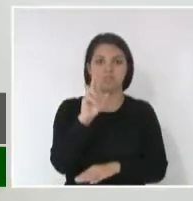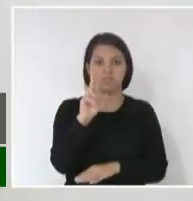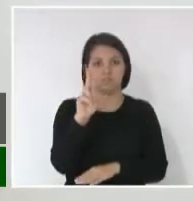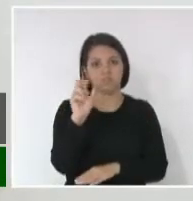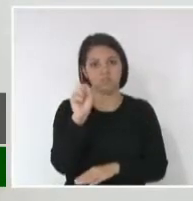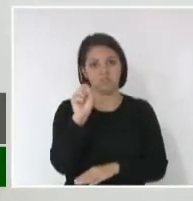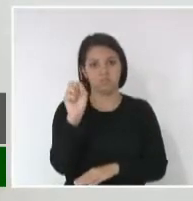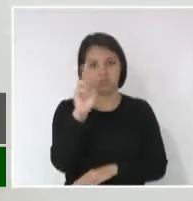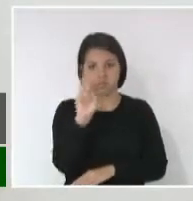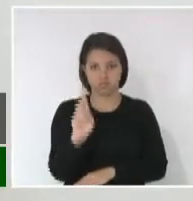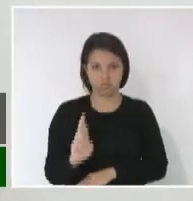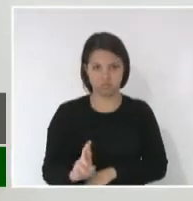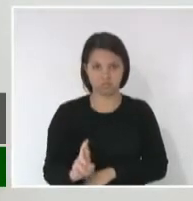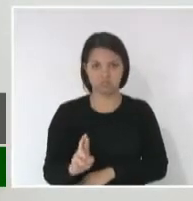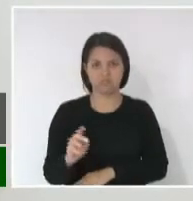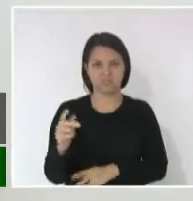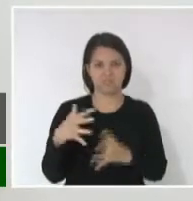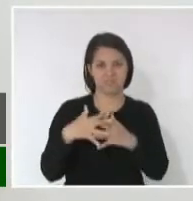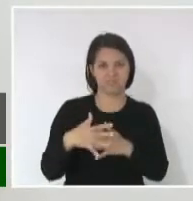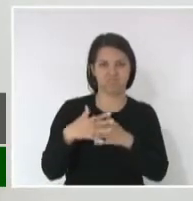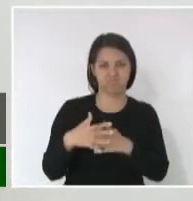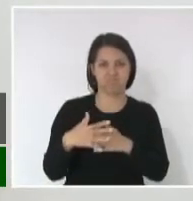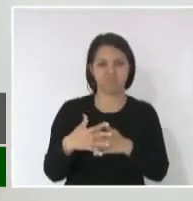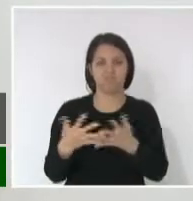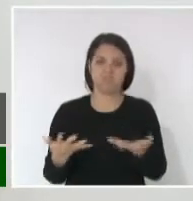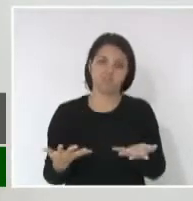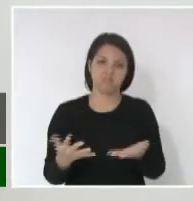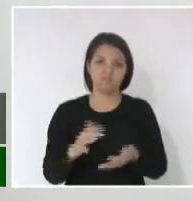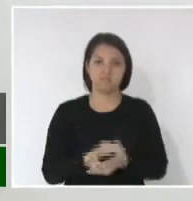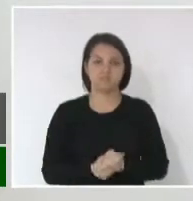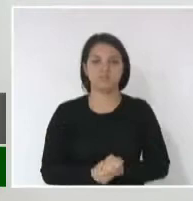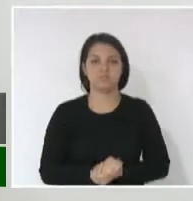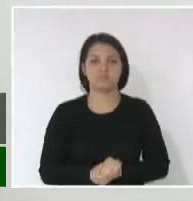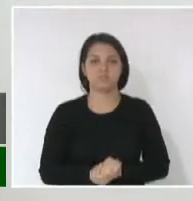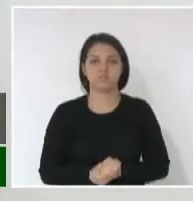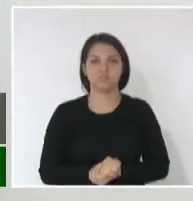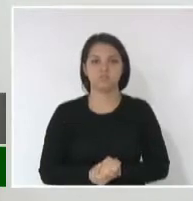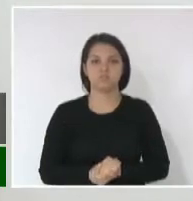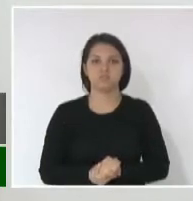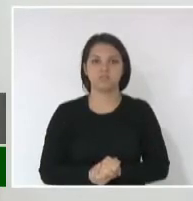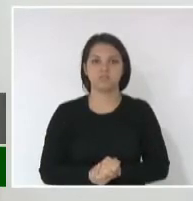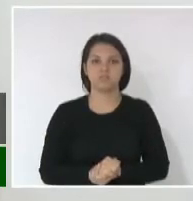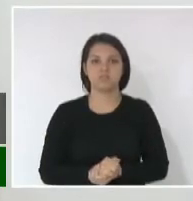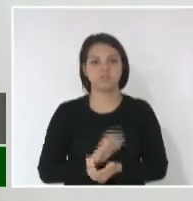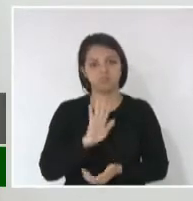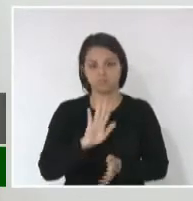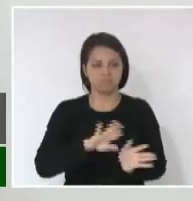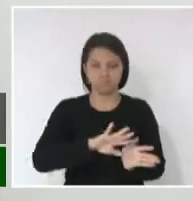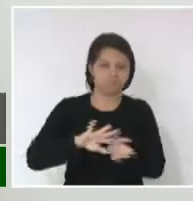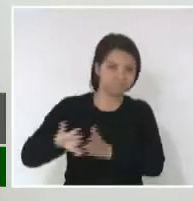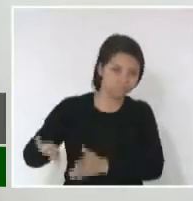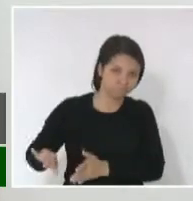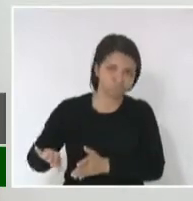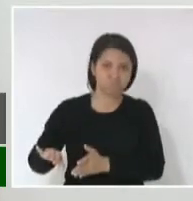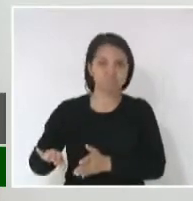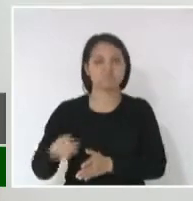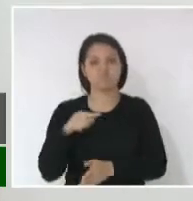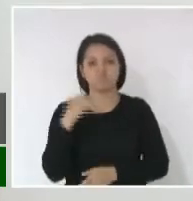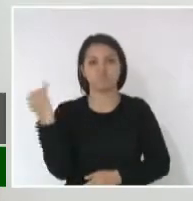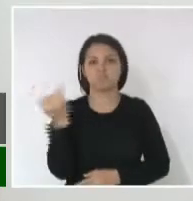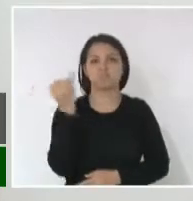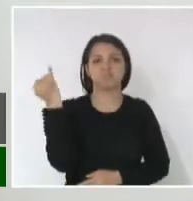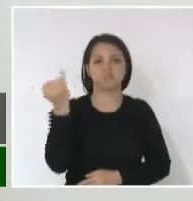confundiu que era a Copa do Mundo, né? Mas, tirando isso daí, é de extrema